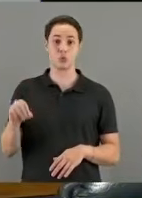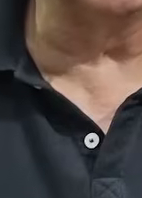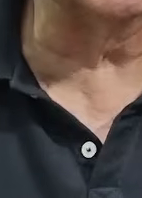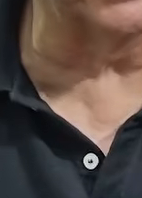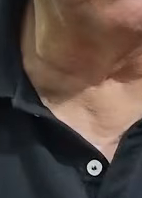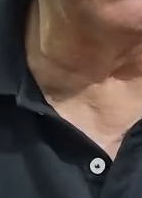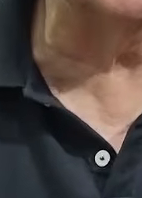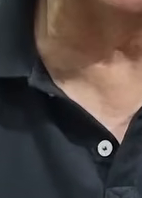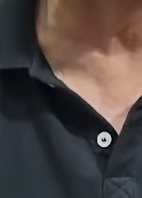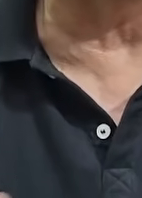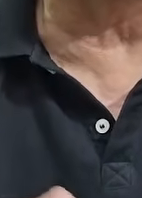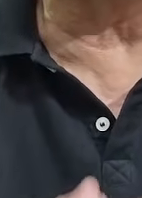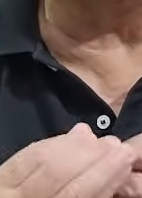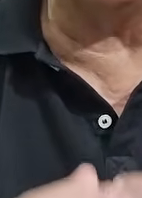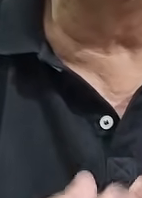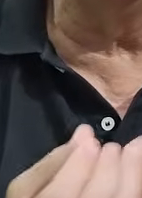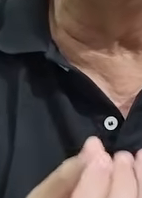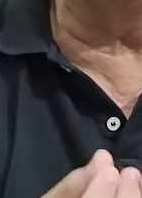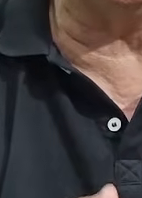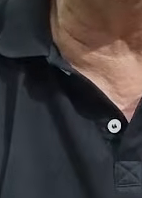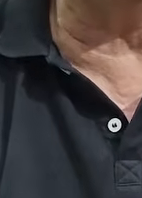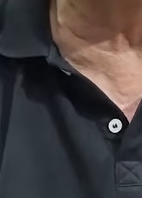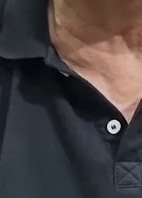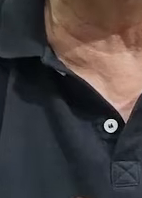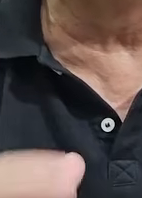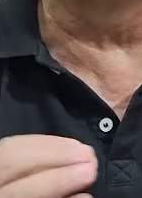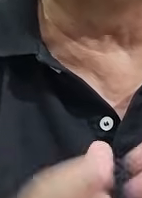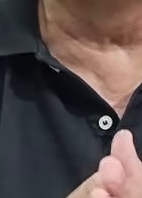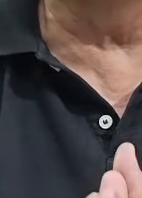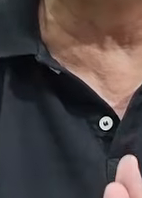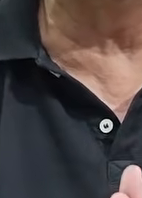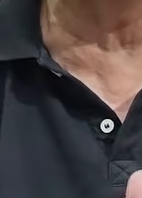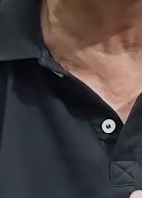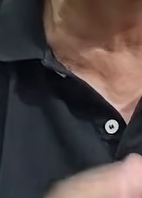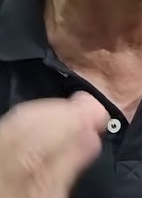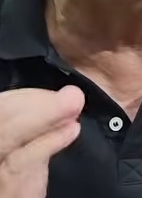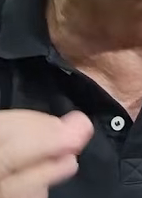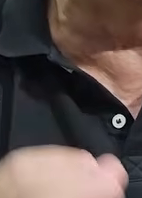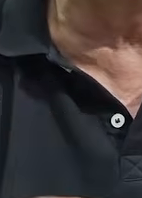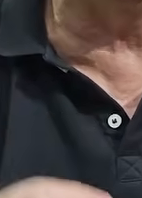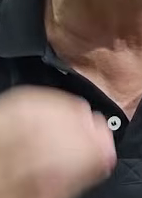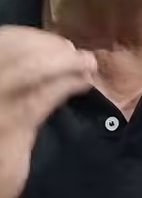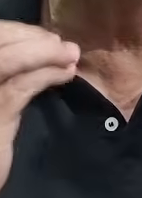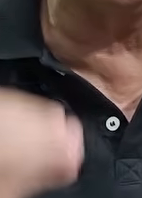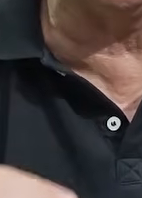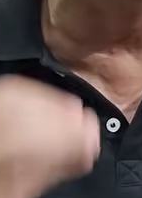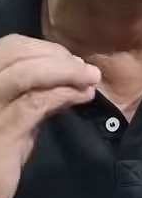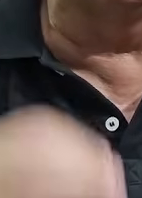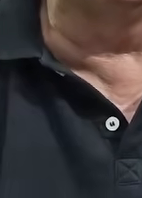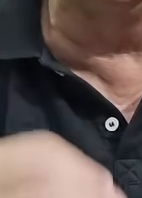incontestáveis. Como vocês acabaram de ver aí, a fala do Paulo Pimenta é simplesmente